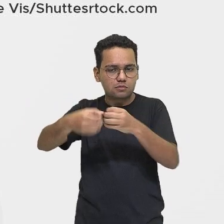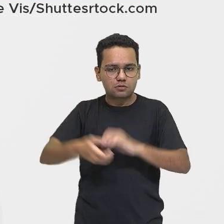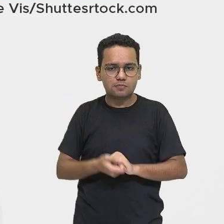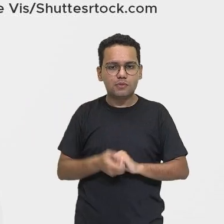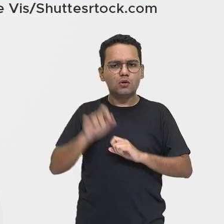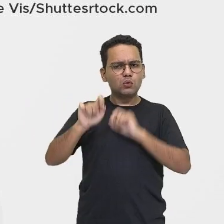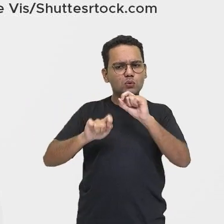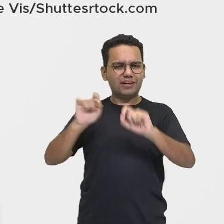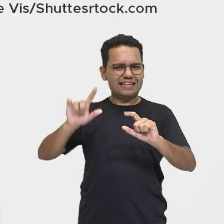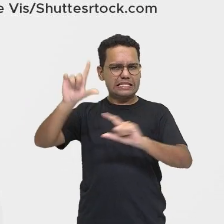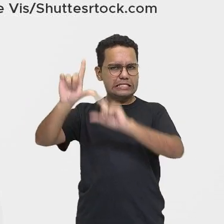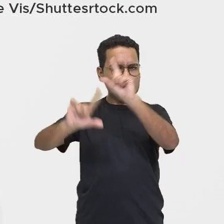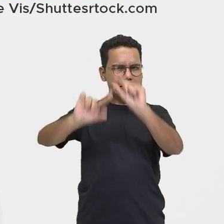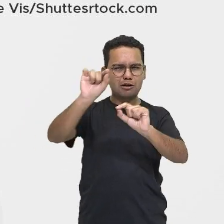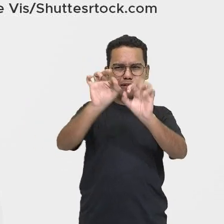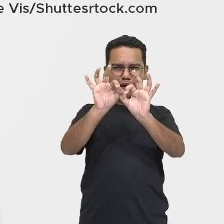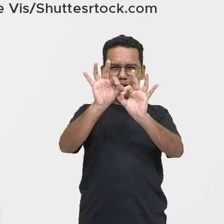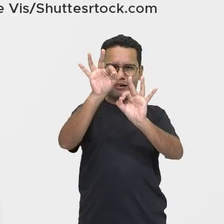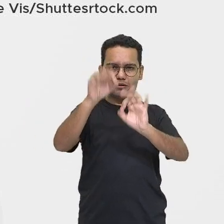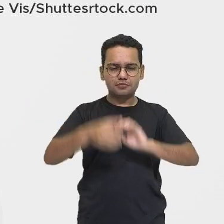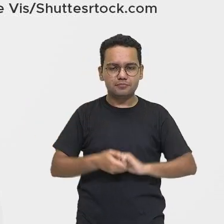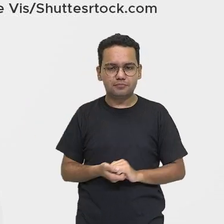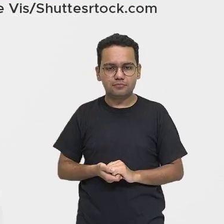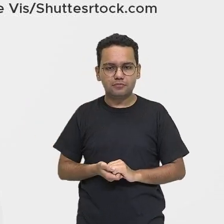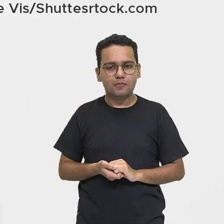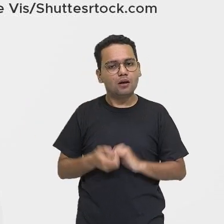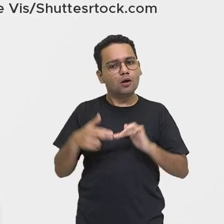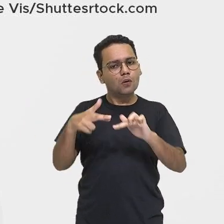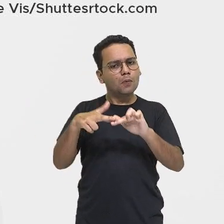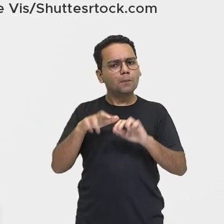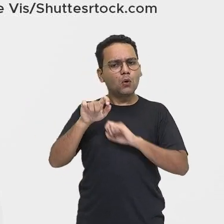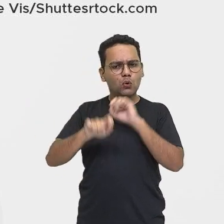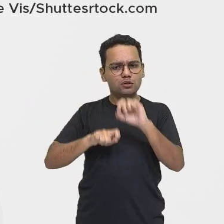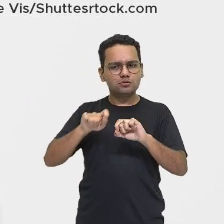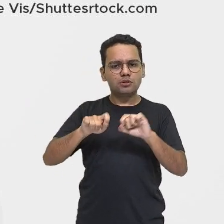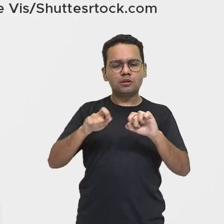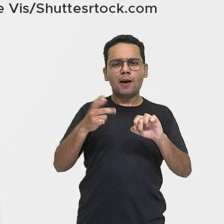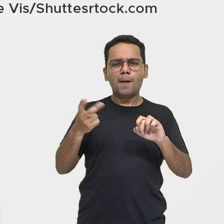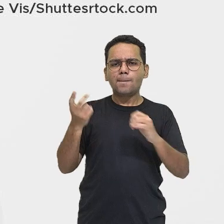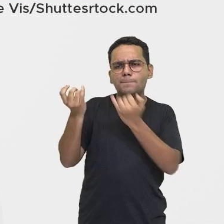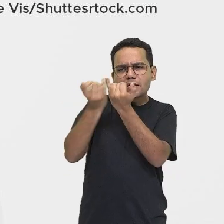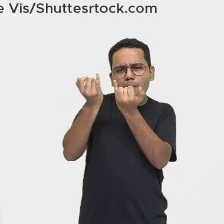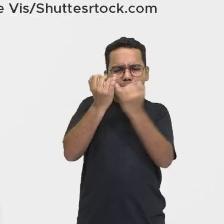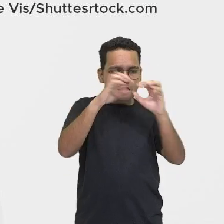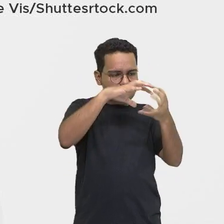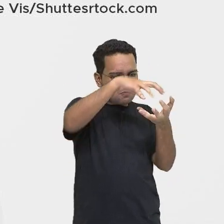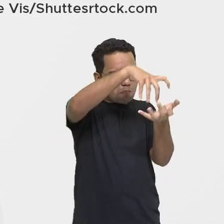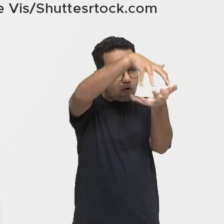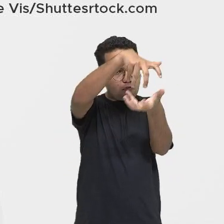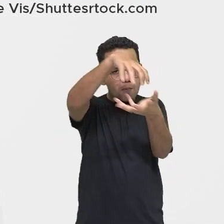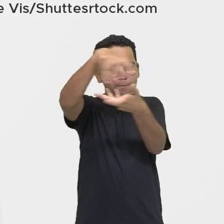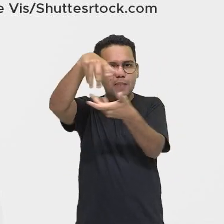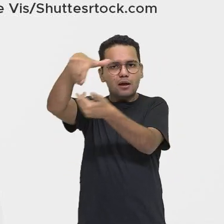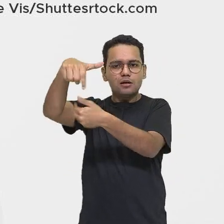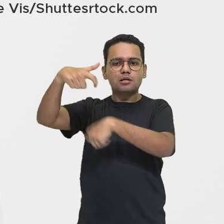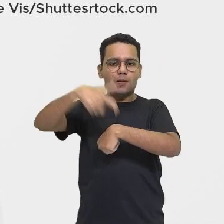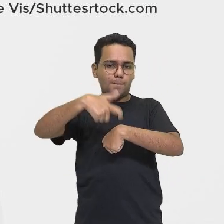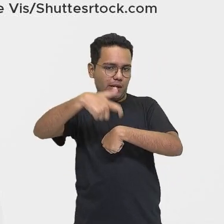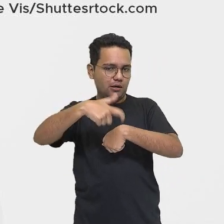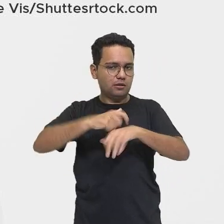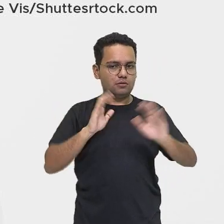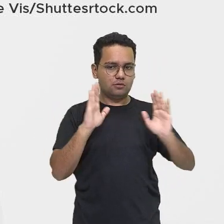as estrelas. E desta forma que eles parecem se mover ao longo do ano entre